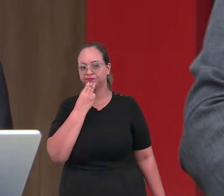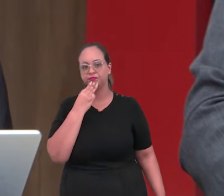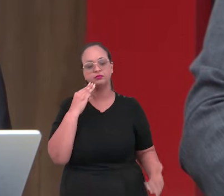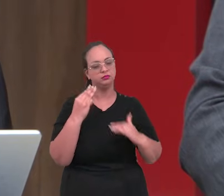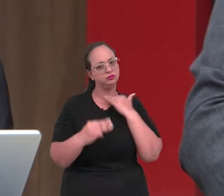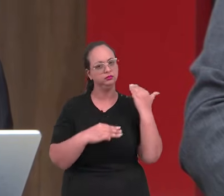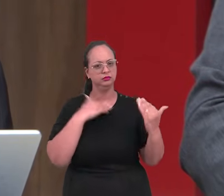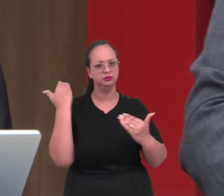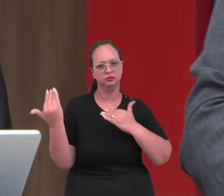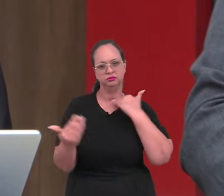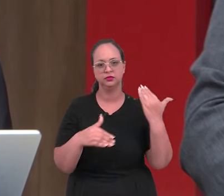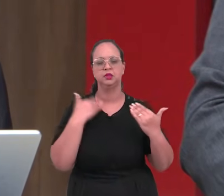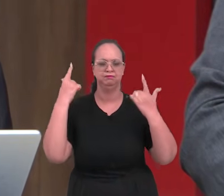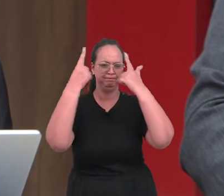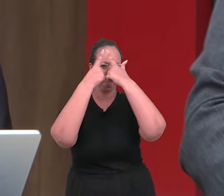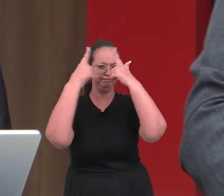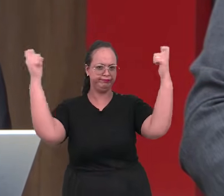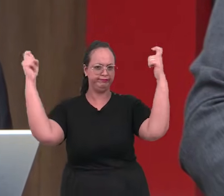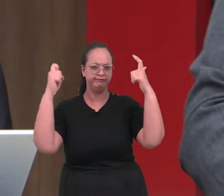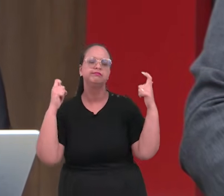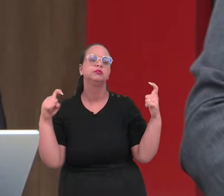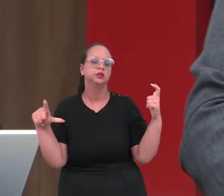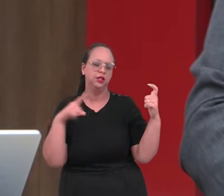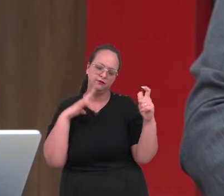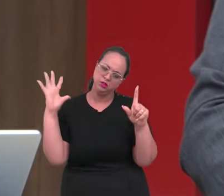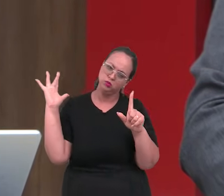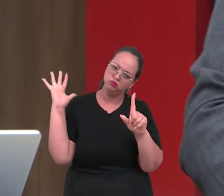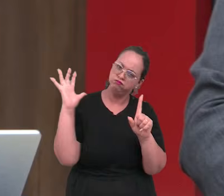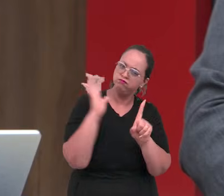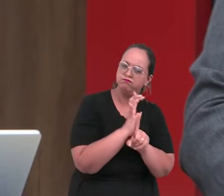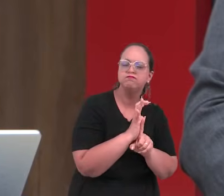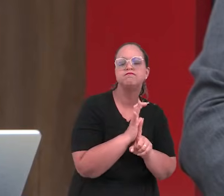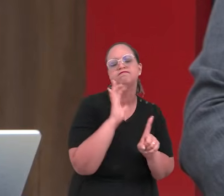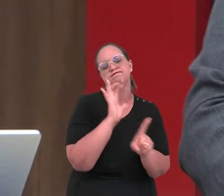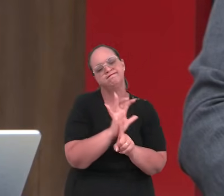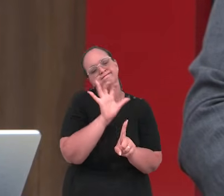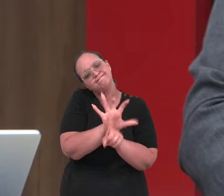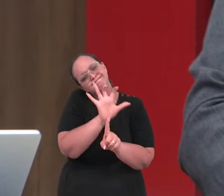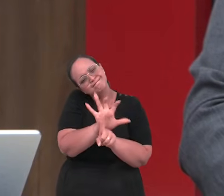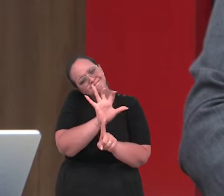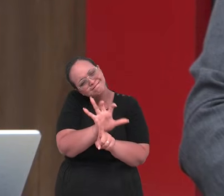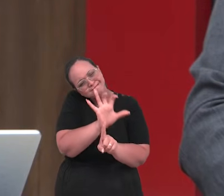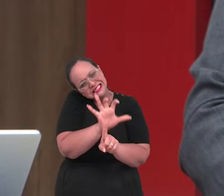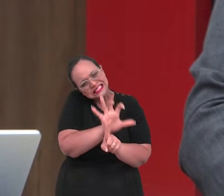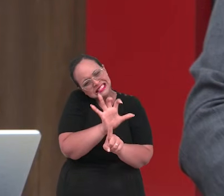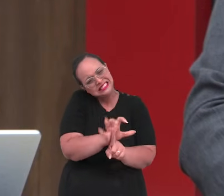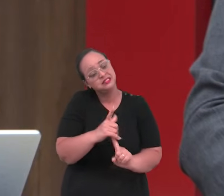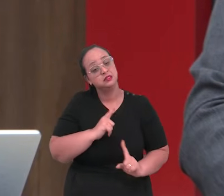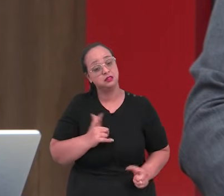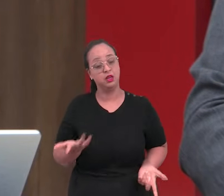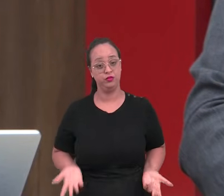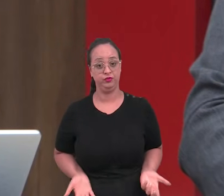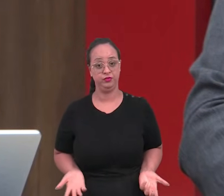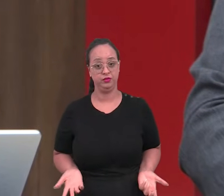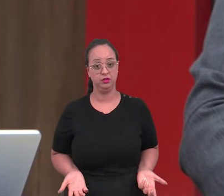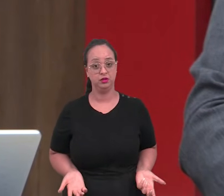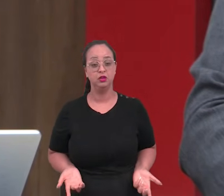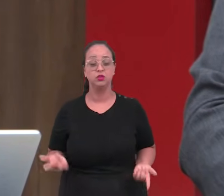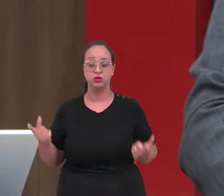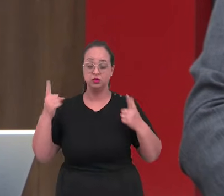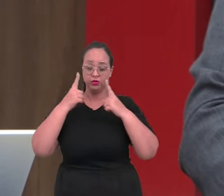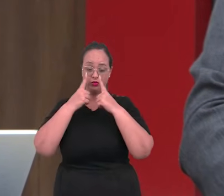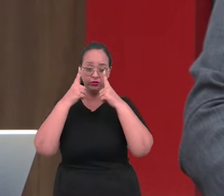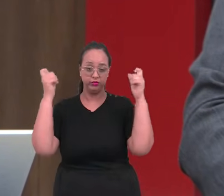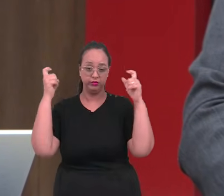contra-reforma, porque o negócio foi violento mesmo. A perseguição ao chamado para hereges, não sei o que tudo ali. Então foi um negócio